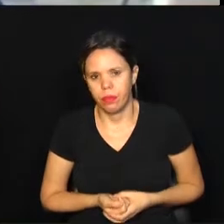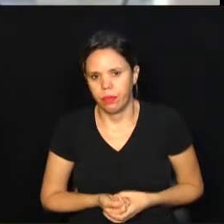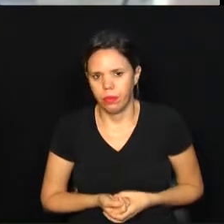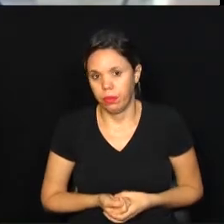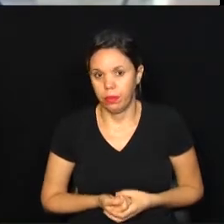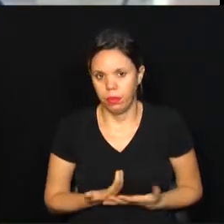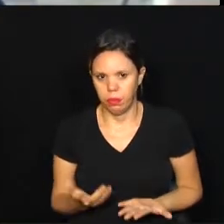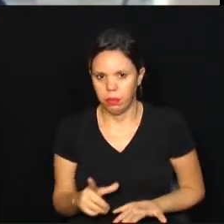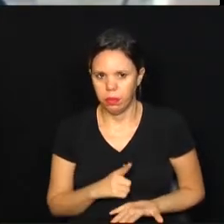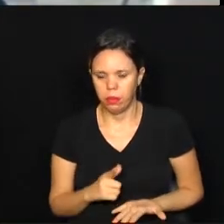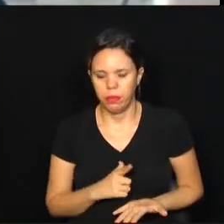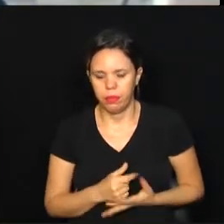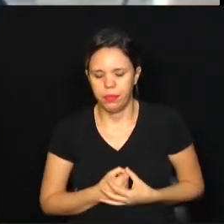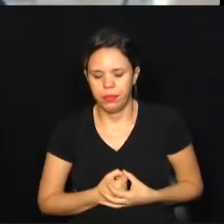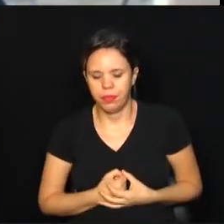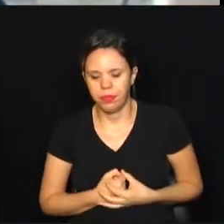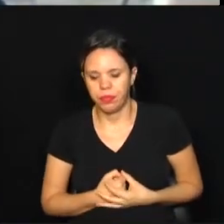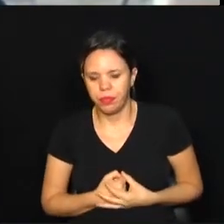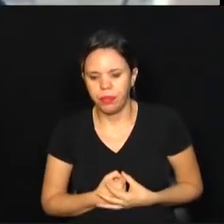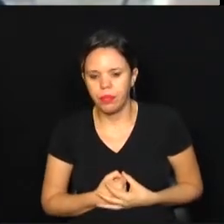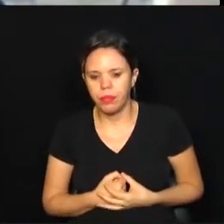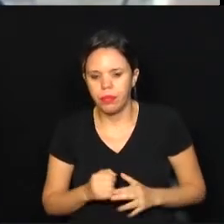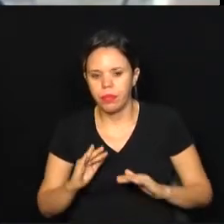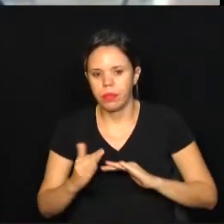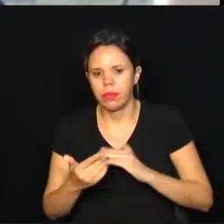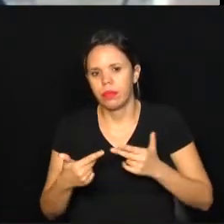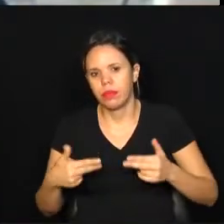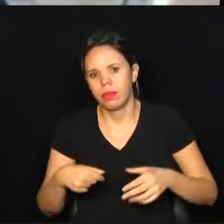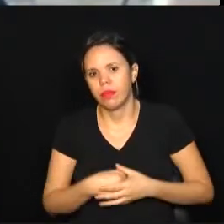então tem bairros